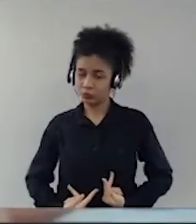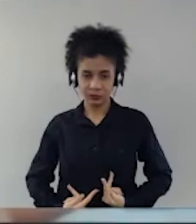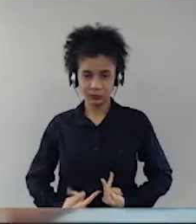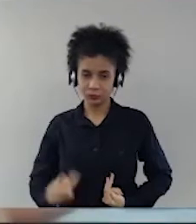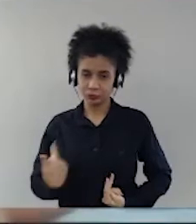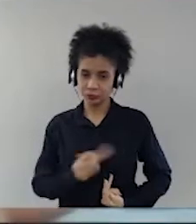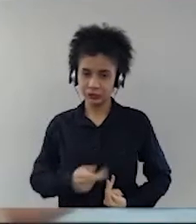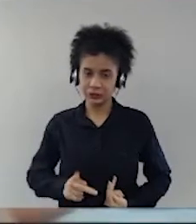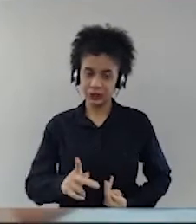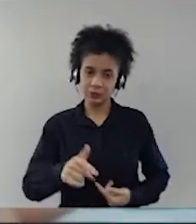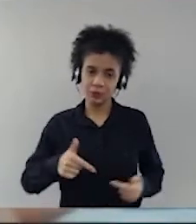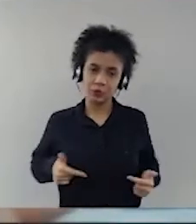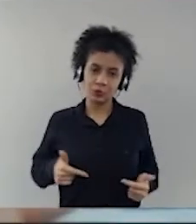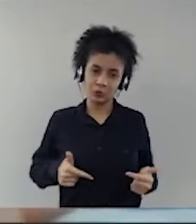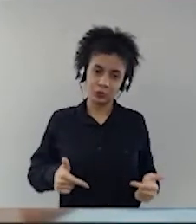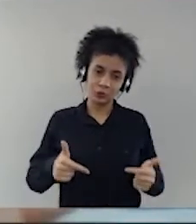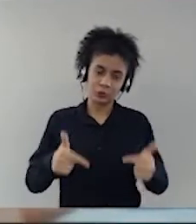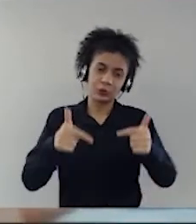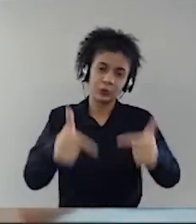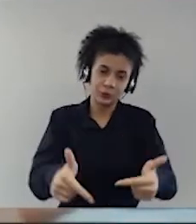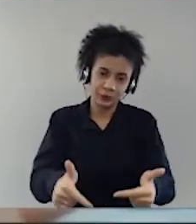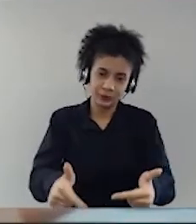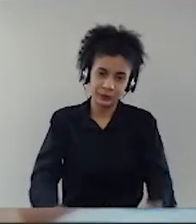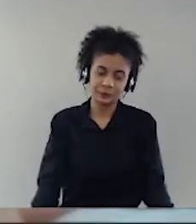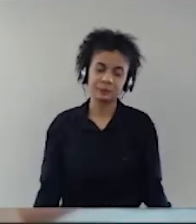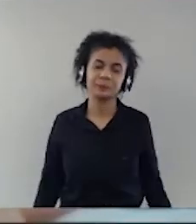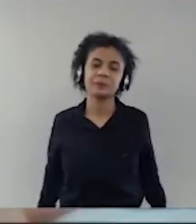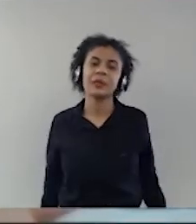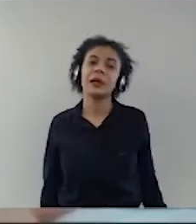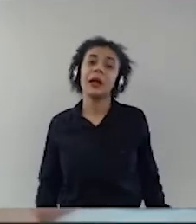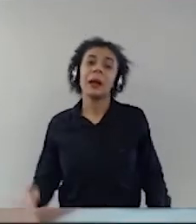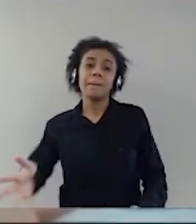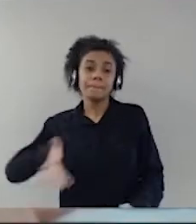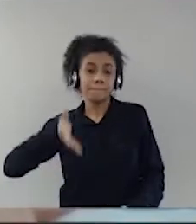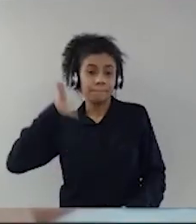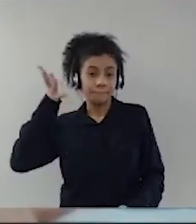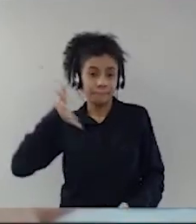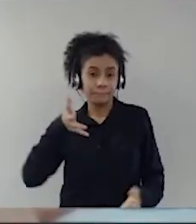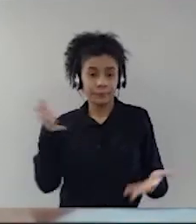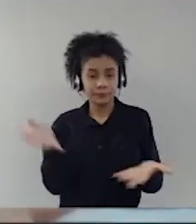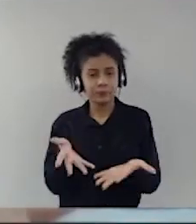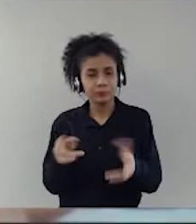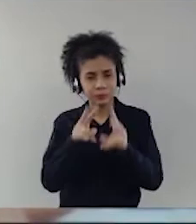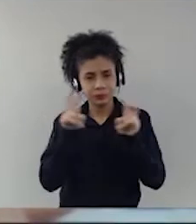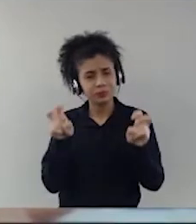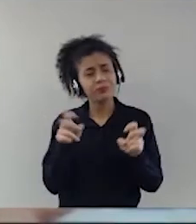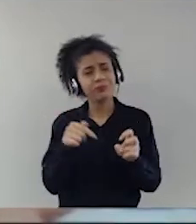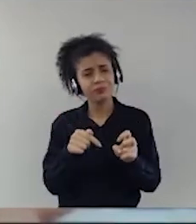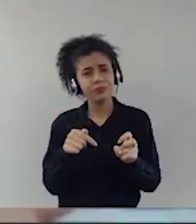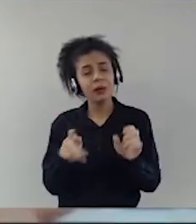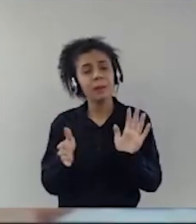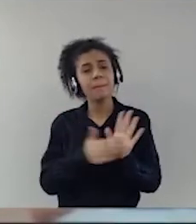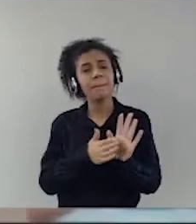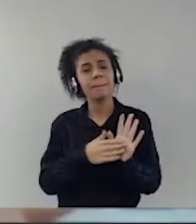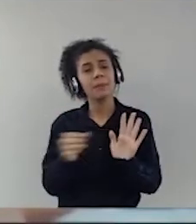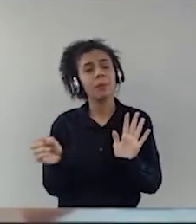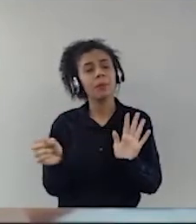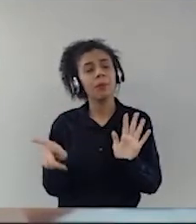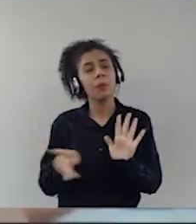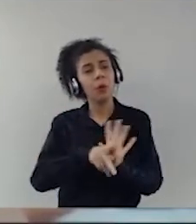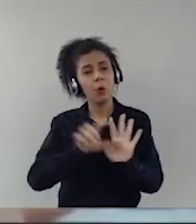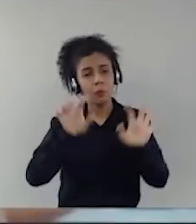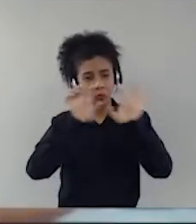na reflexão sobre os direitos humanos. A palestra de hoje é a proposta do